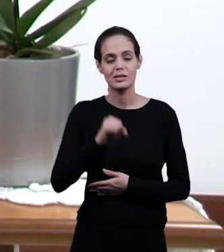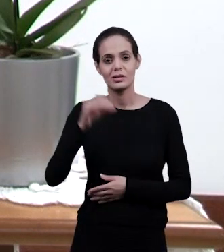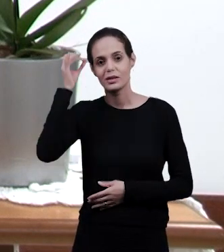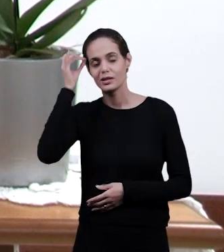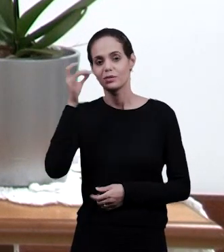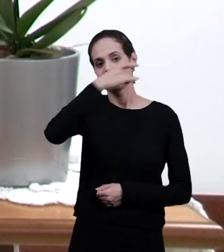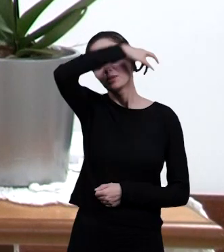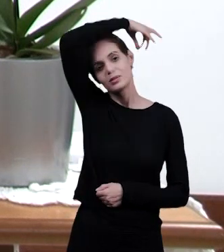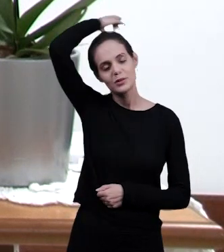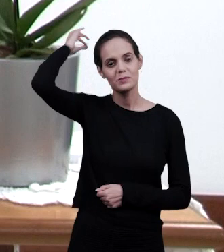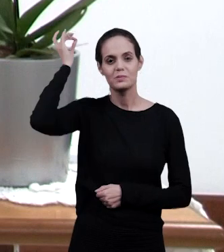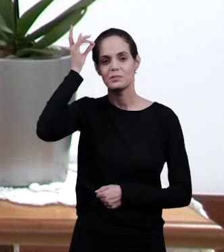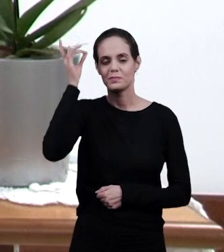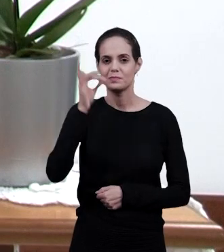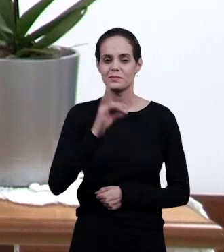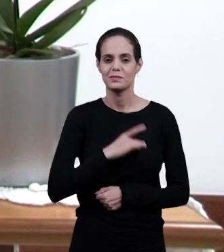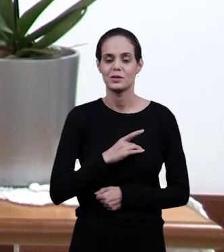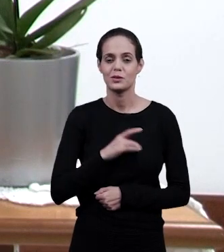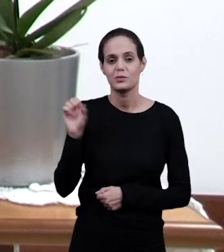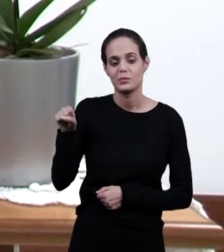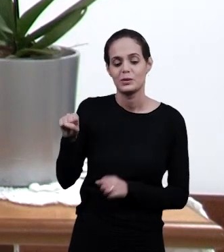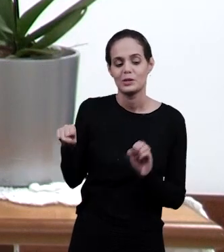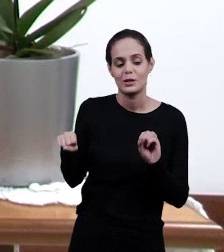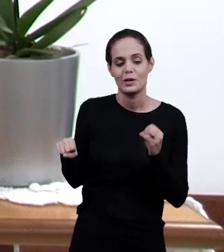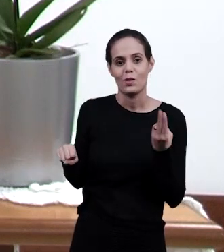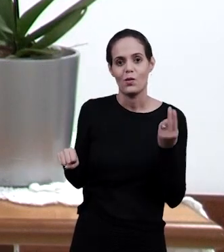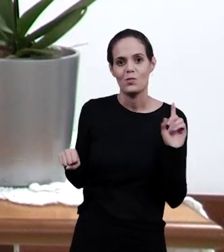sido batizada com o Espírito Santo ou não.